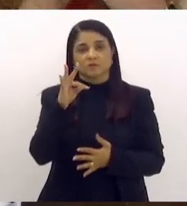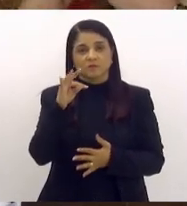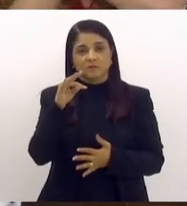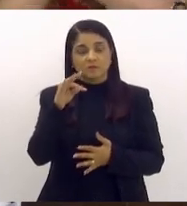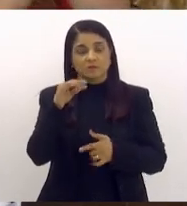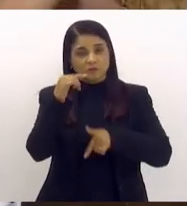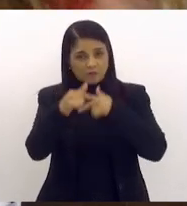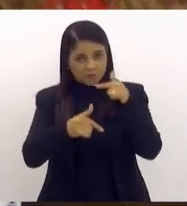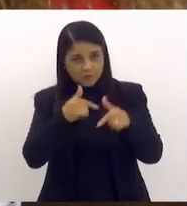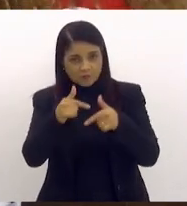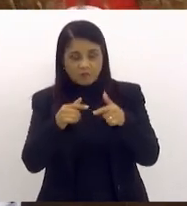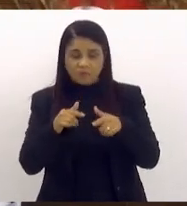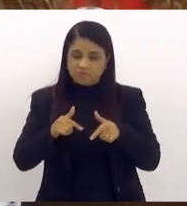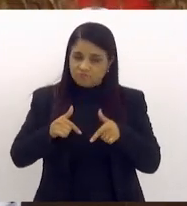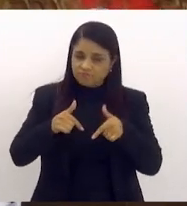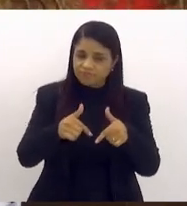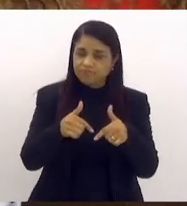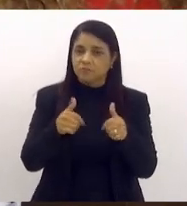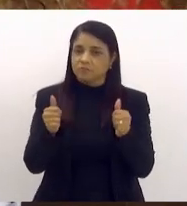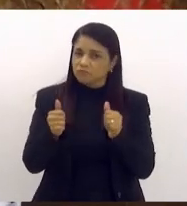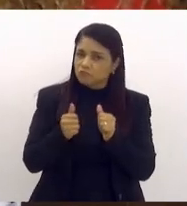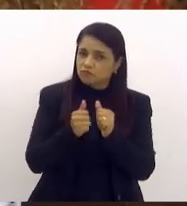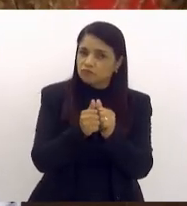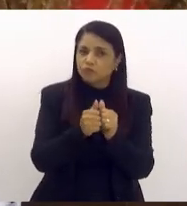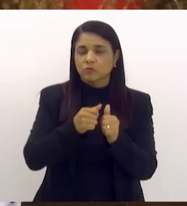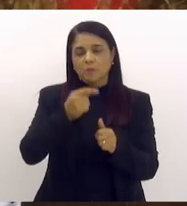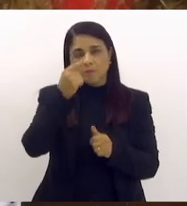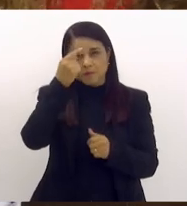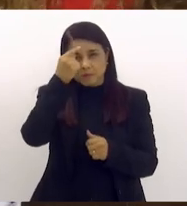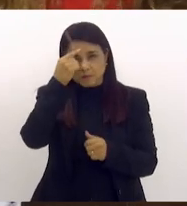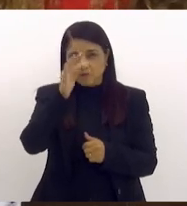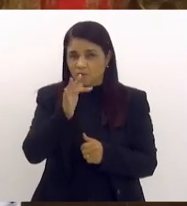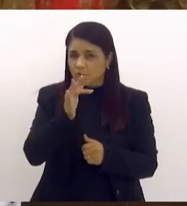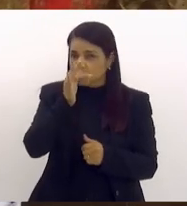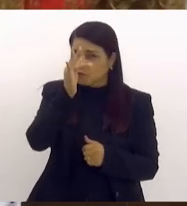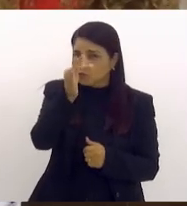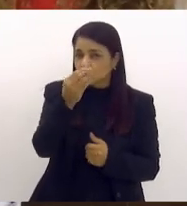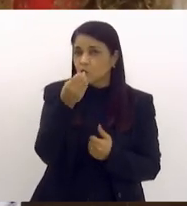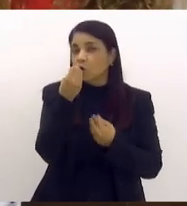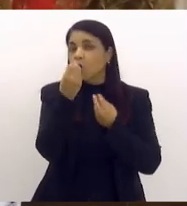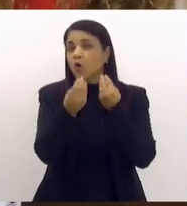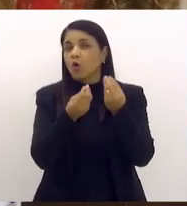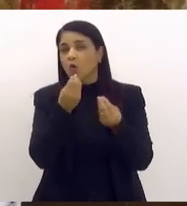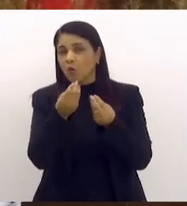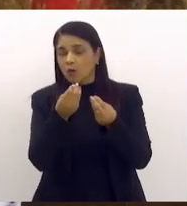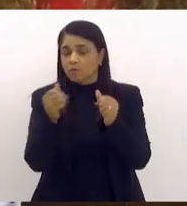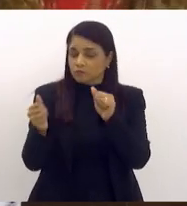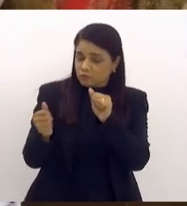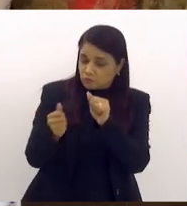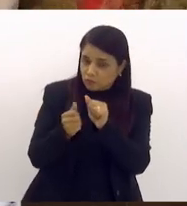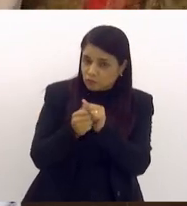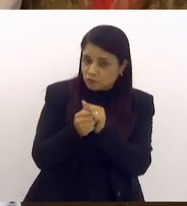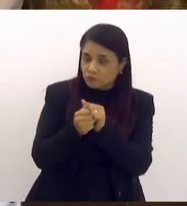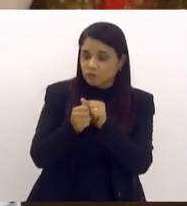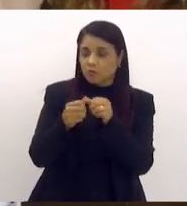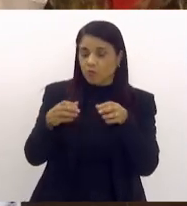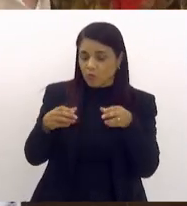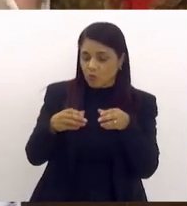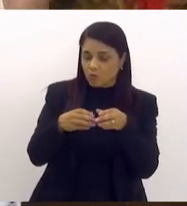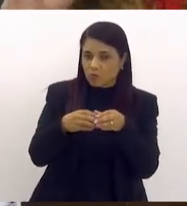sempre atuando junto e pensando os próximos passos né junto com essa frente